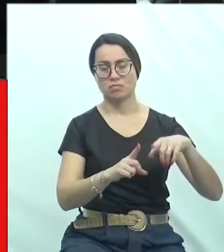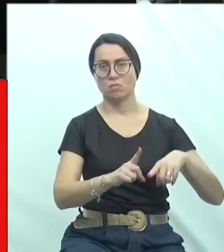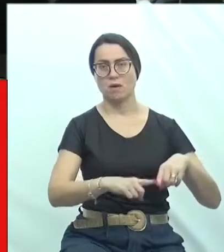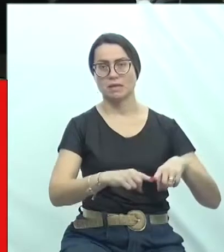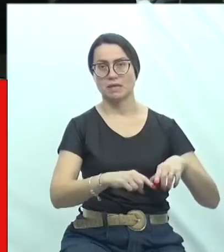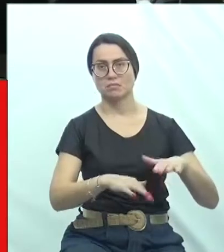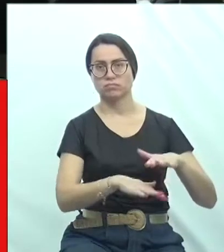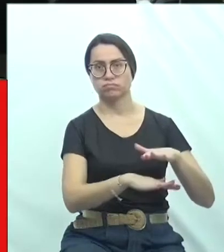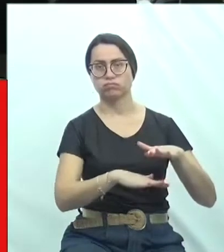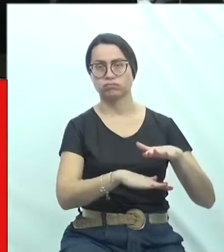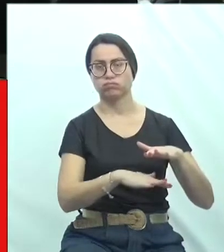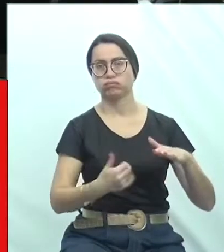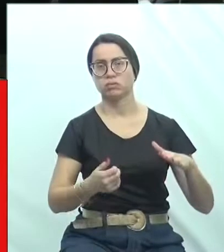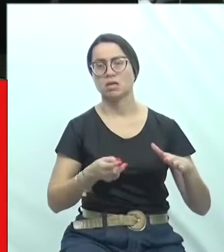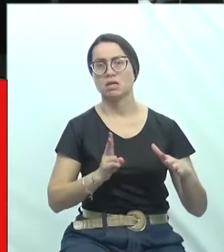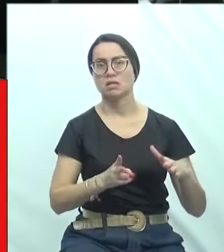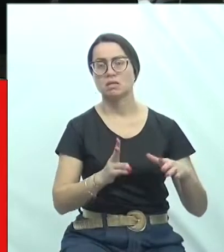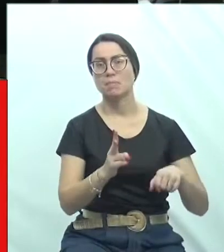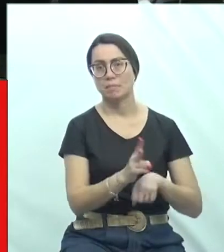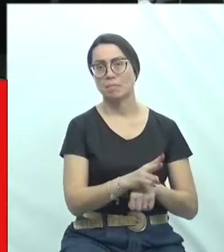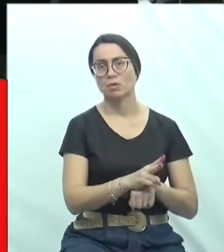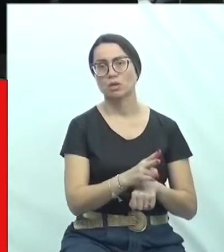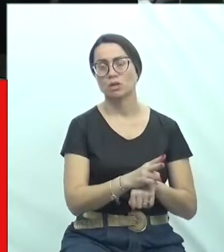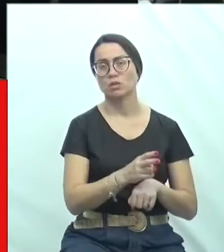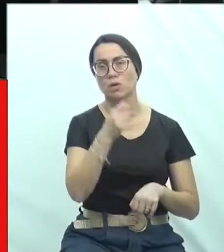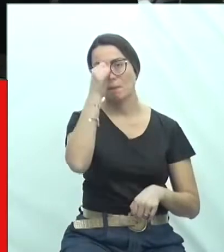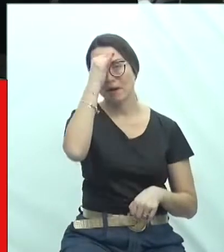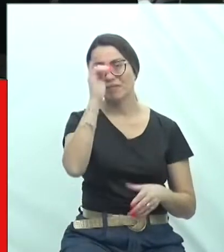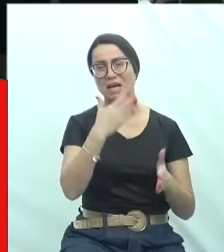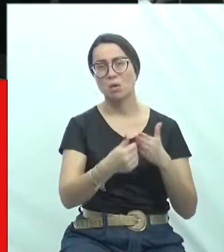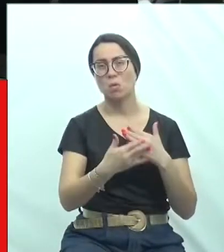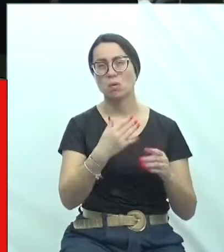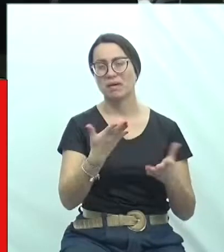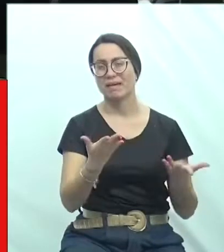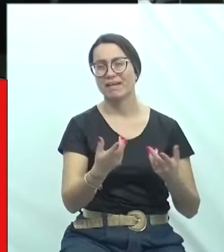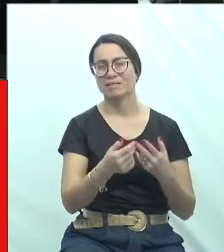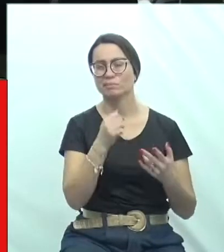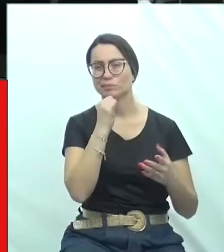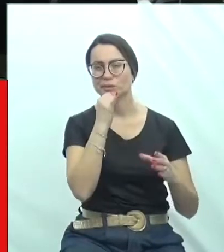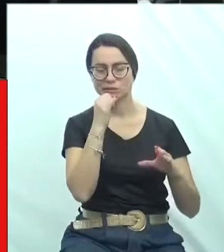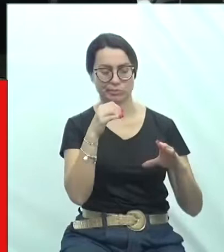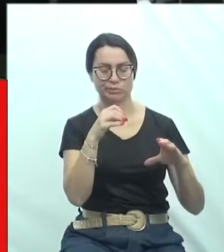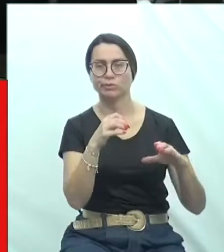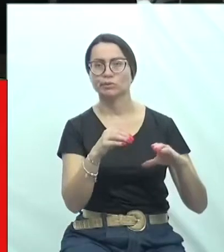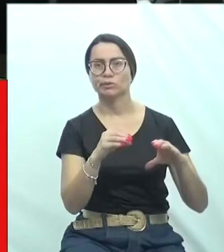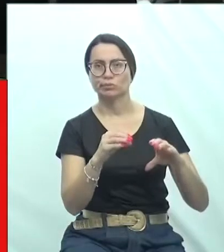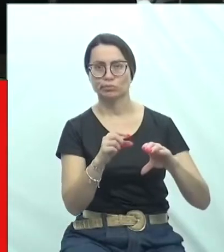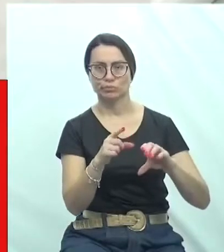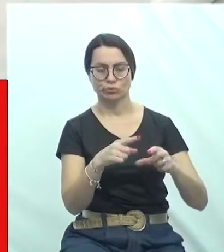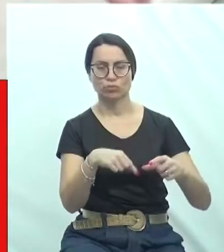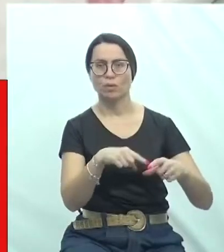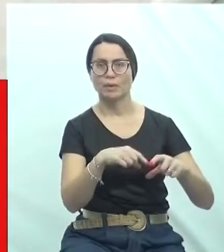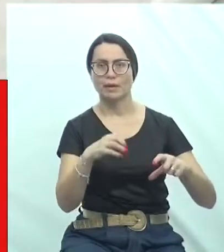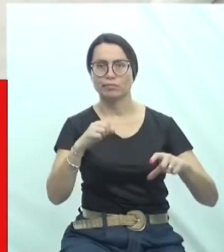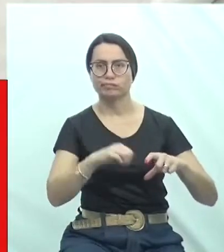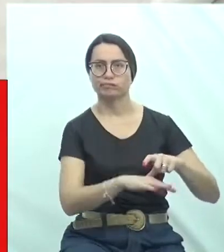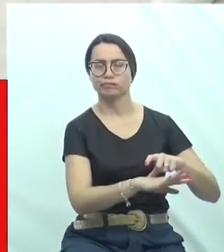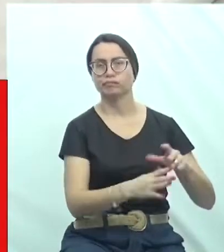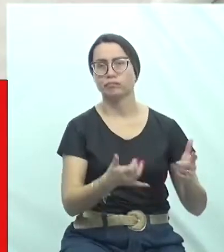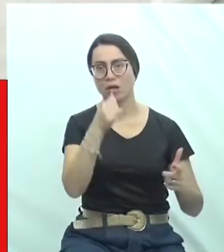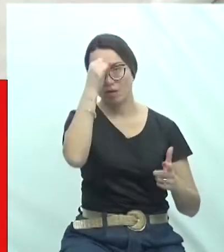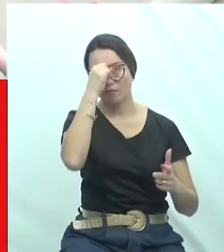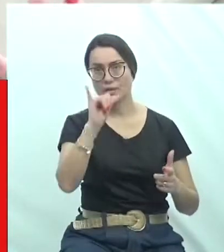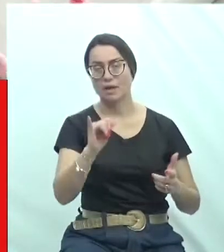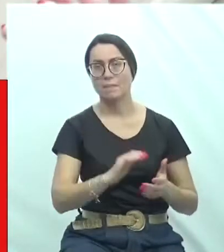que ele é sempre protegido, para evitar qualquer tipo de alagamento interno, é uma caixa, enfim. Só que geralmente